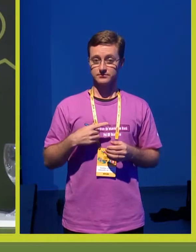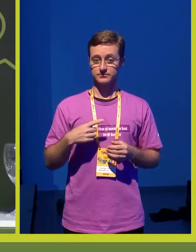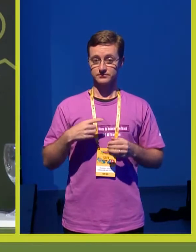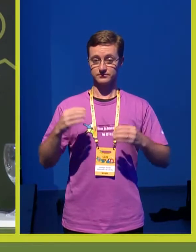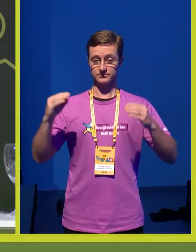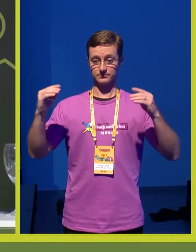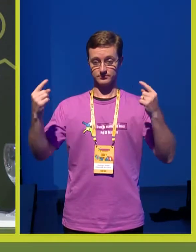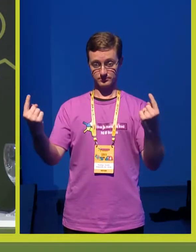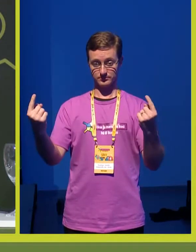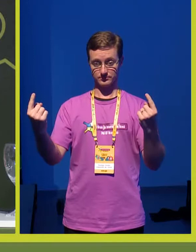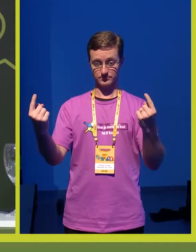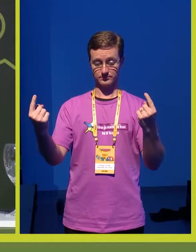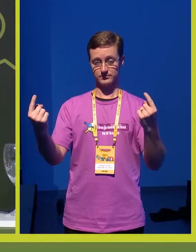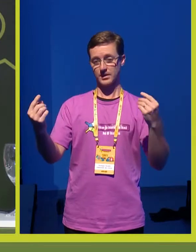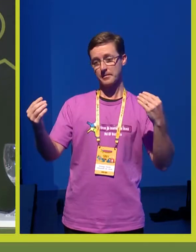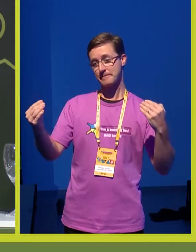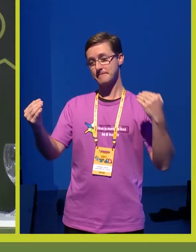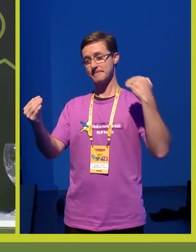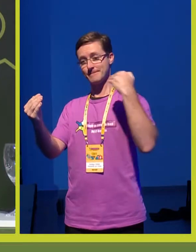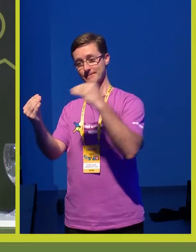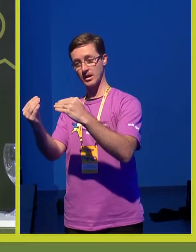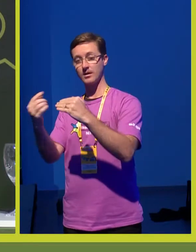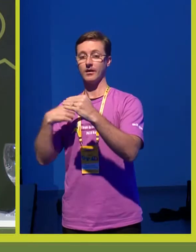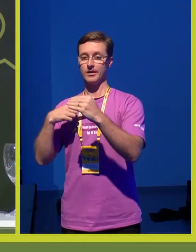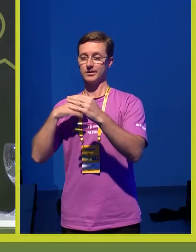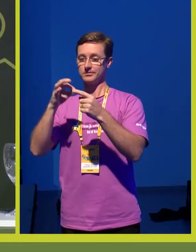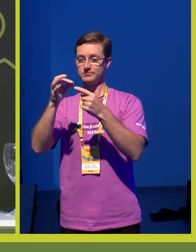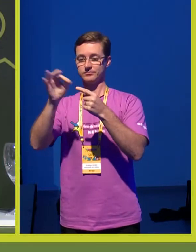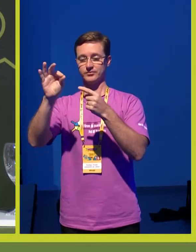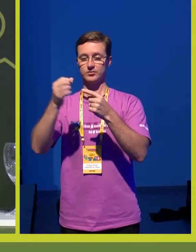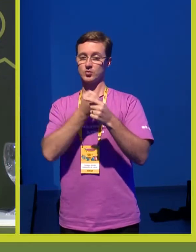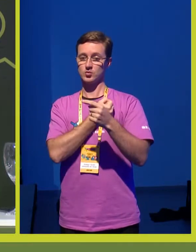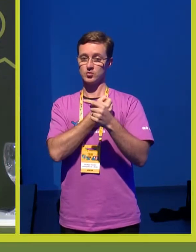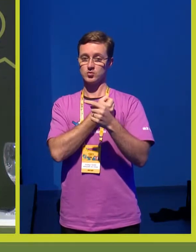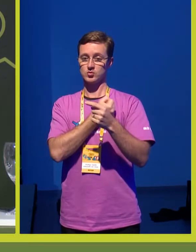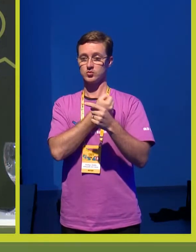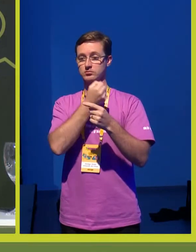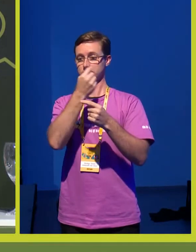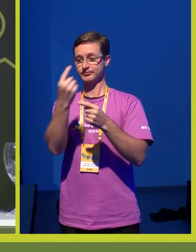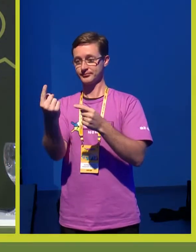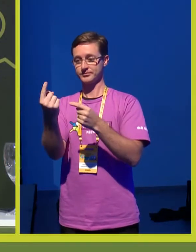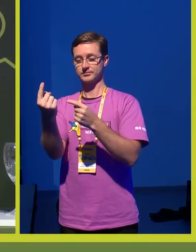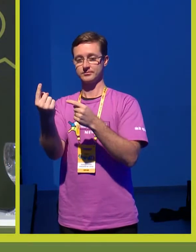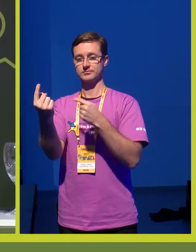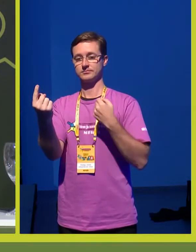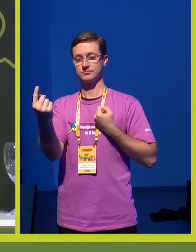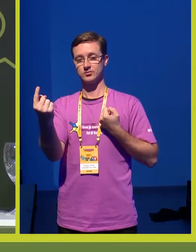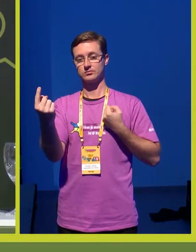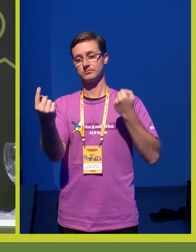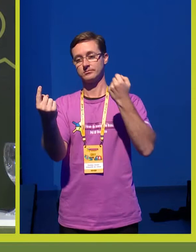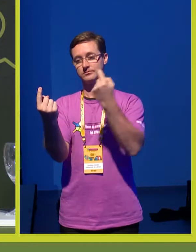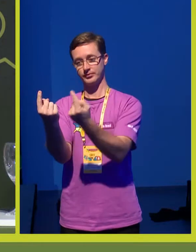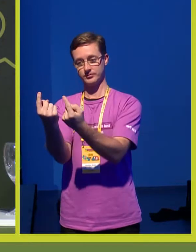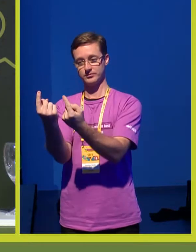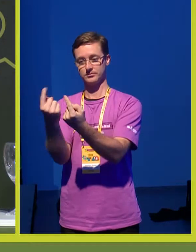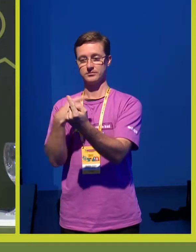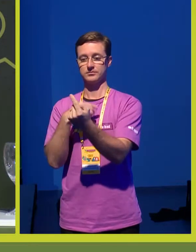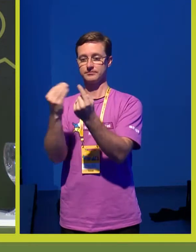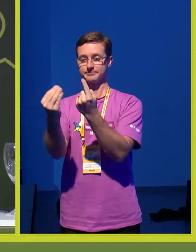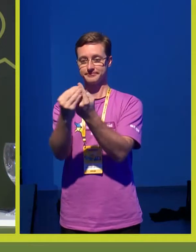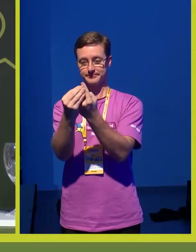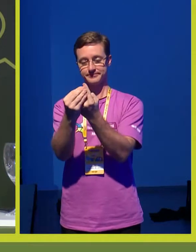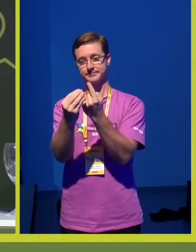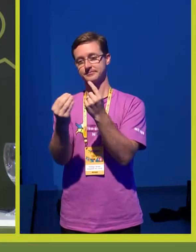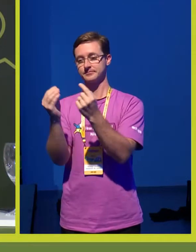notificação de que tem um tal pessoa ou tal número entrou na conversa se você tem no whatsapp pelo menos e no signal